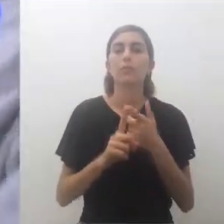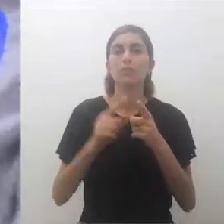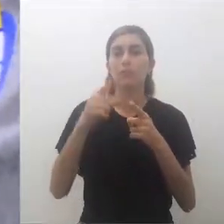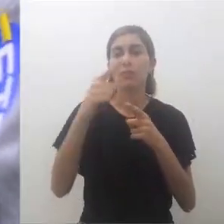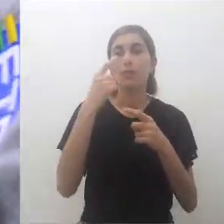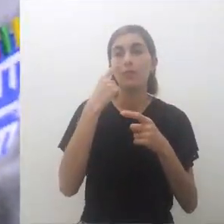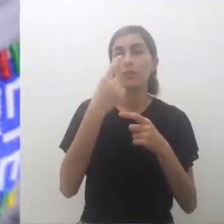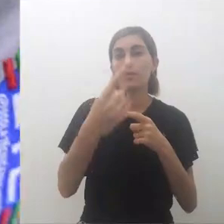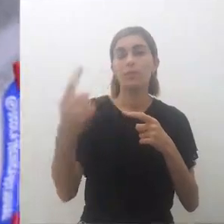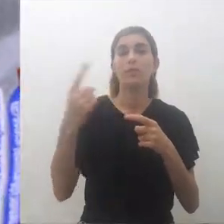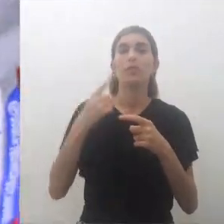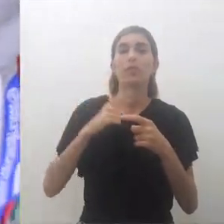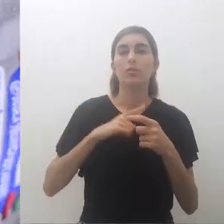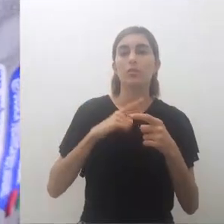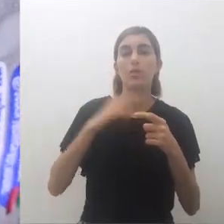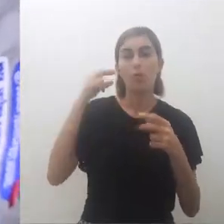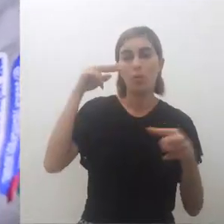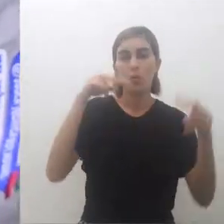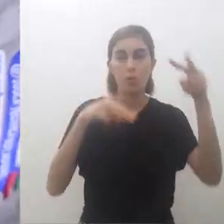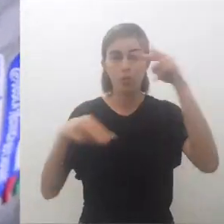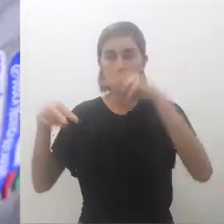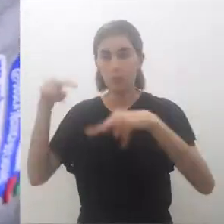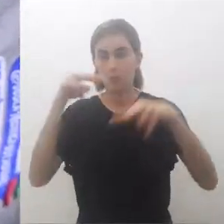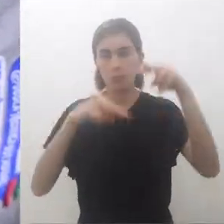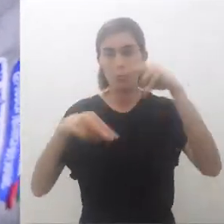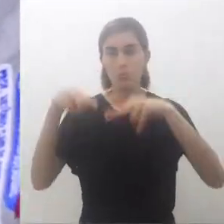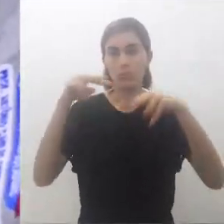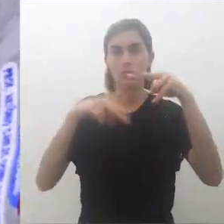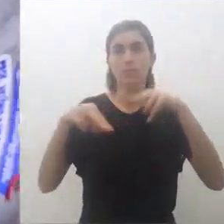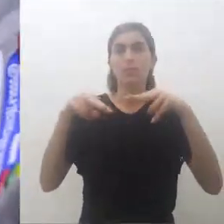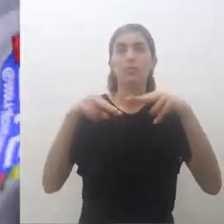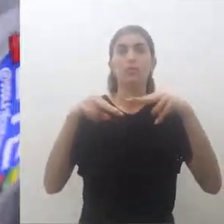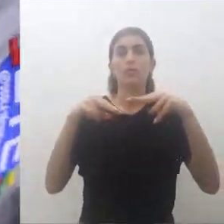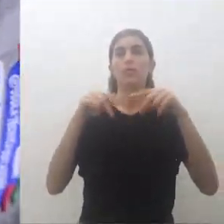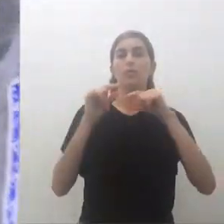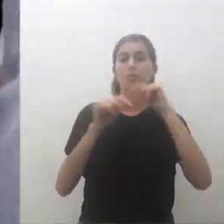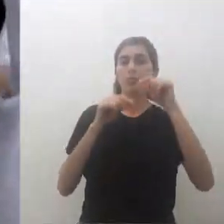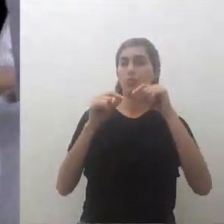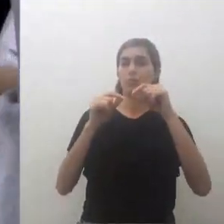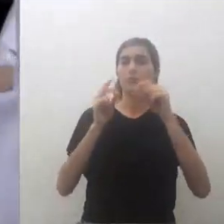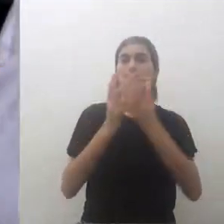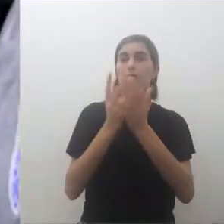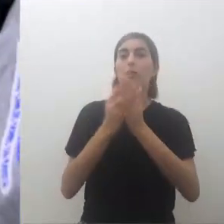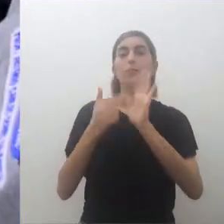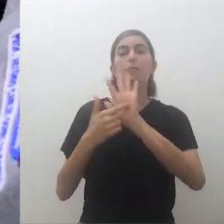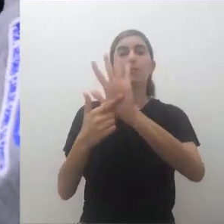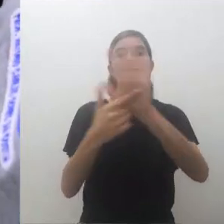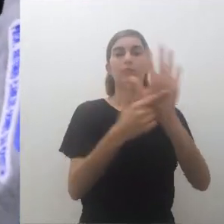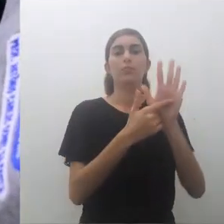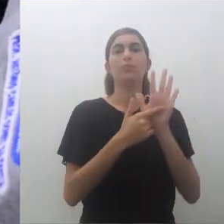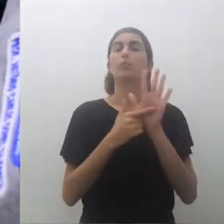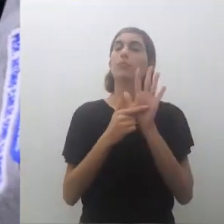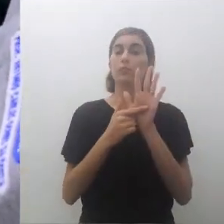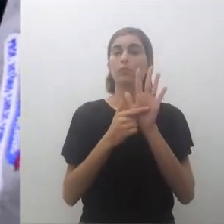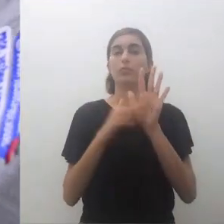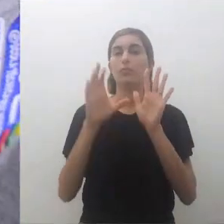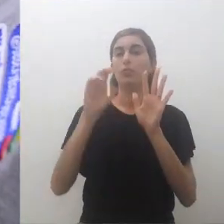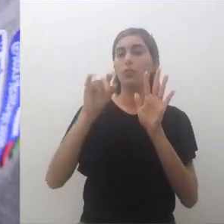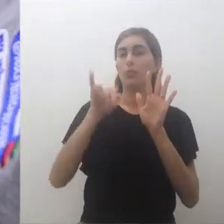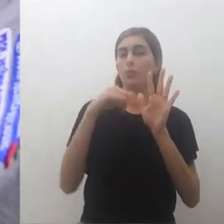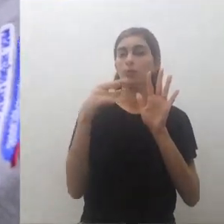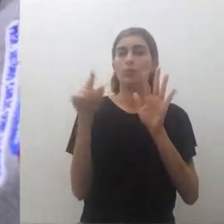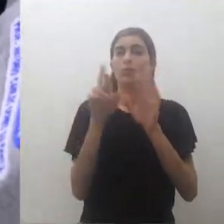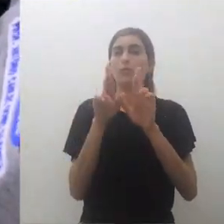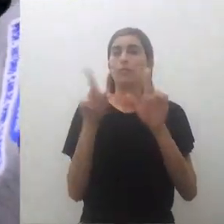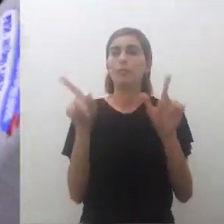você gera um olhar sobre o que está sendo apresentado, gerando uma composição